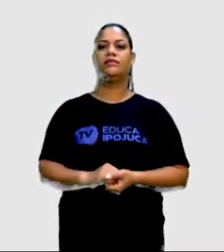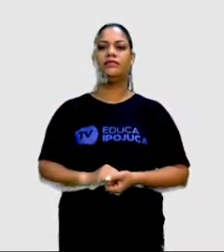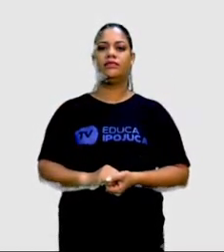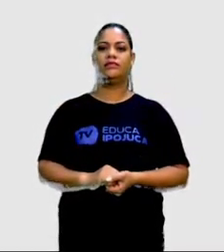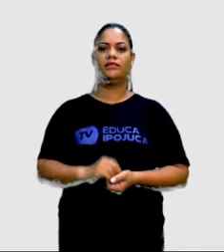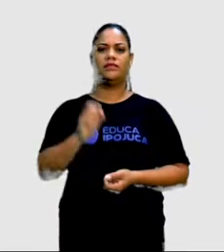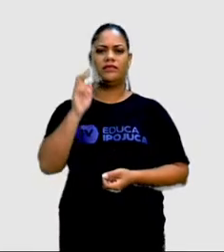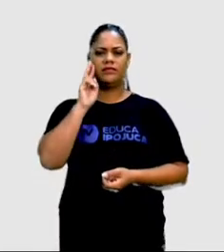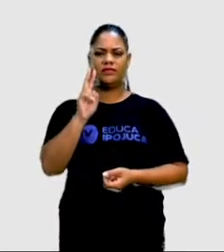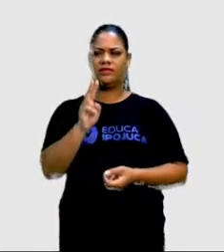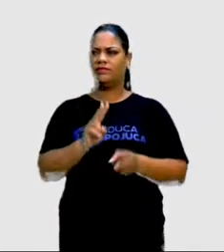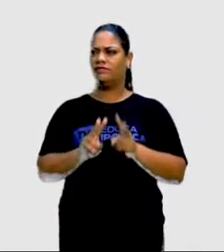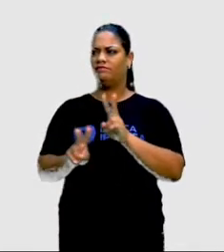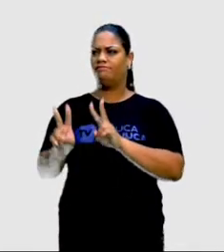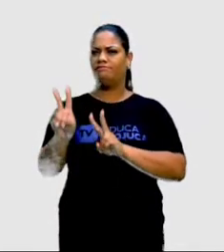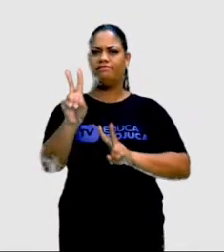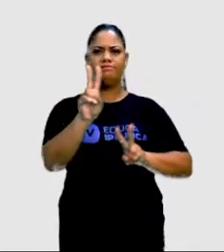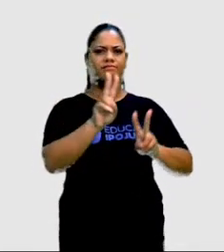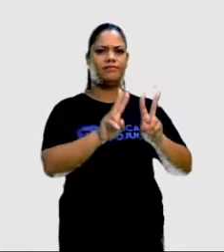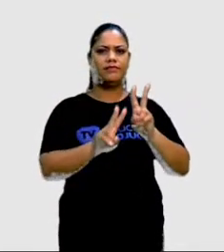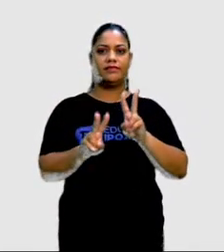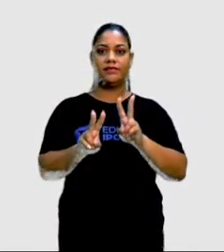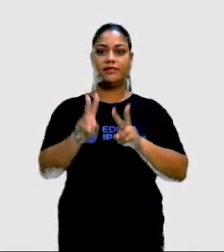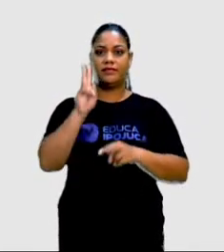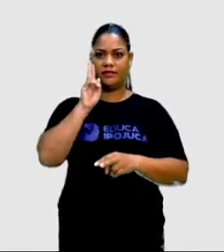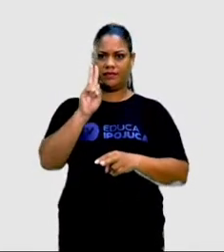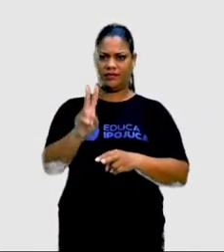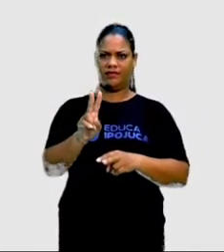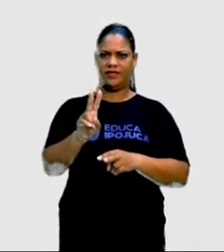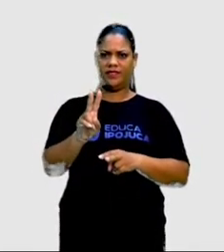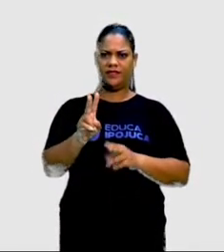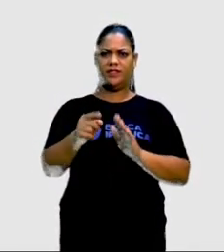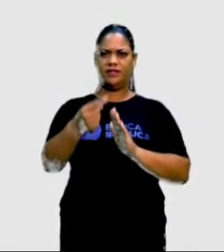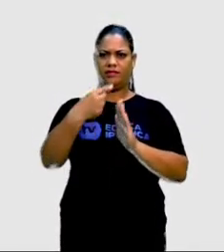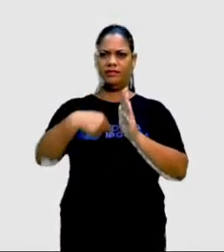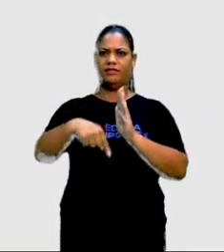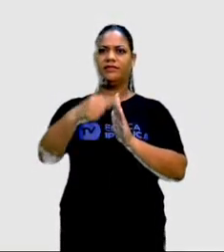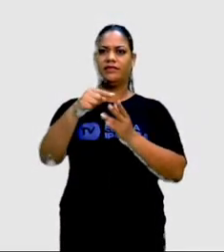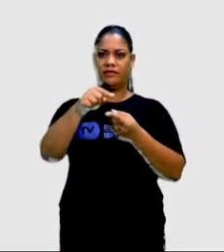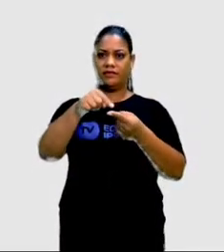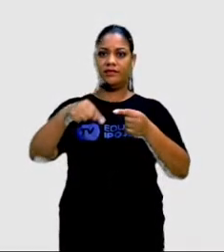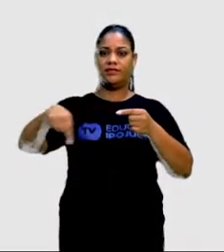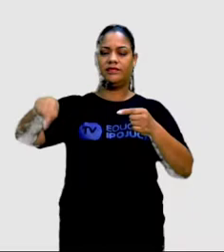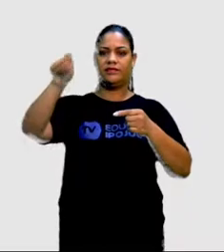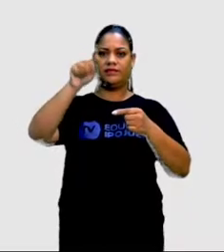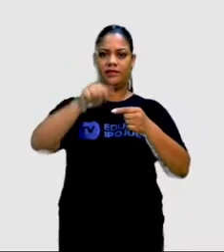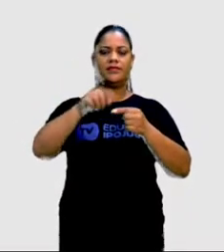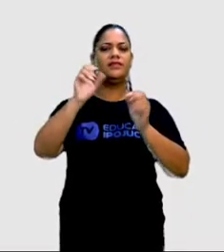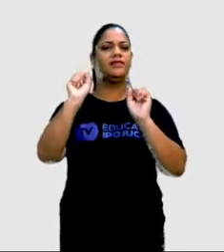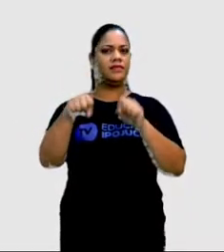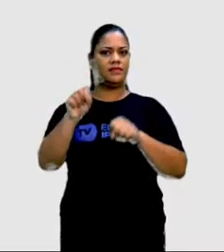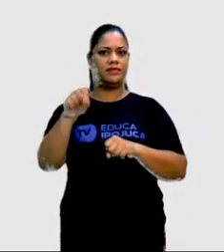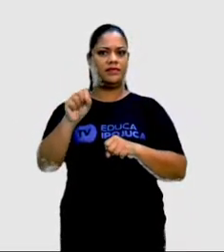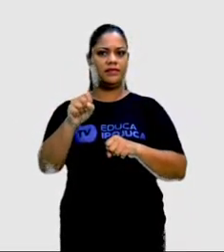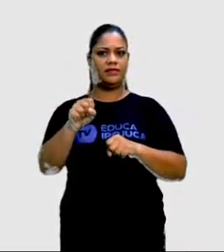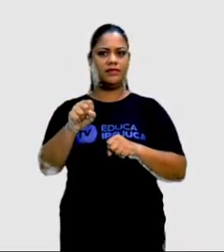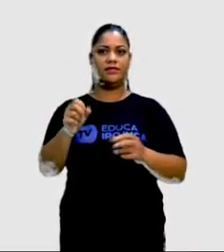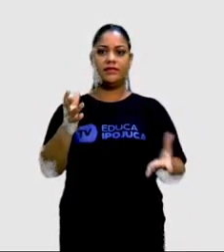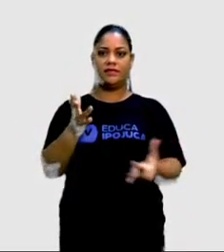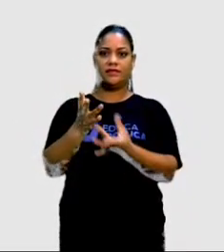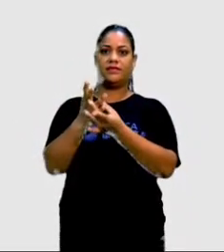Olha ao seu redor. Você está vendo alguma circunferência? Sim! Este anel e este